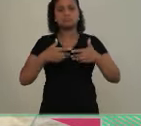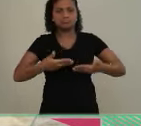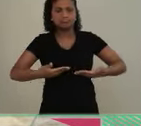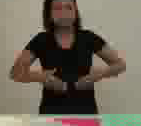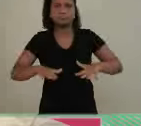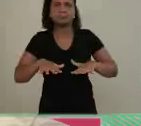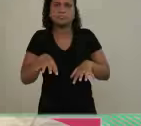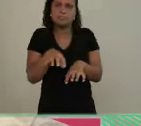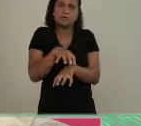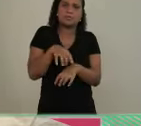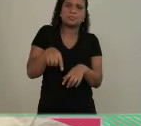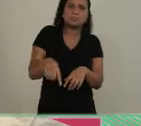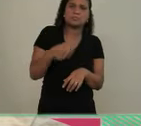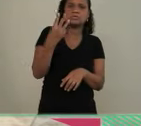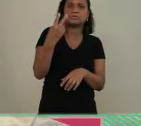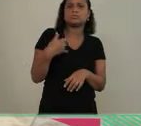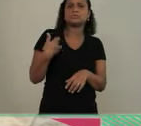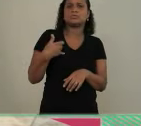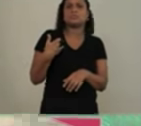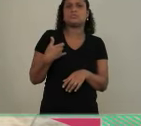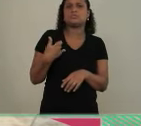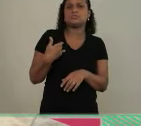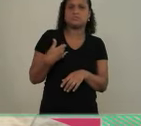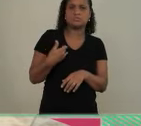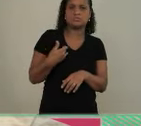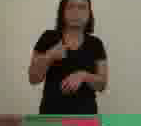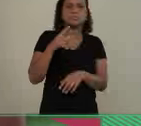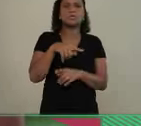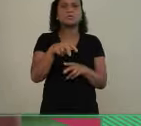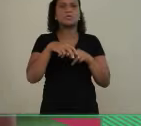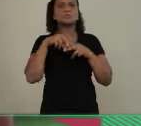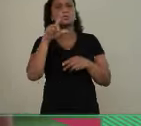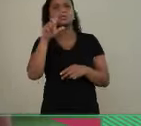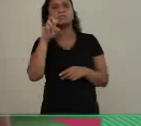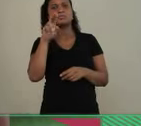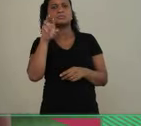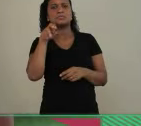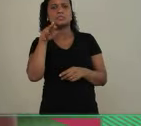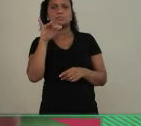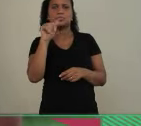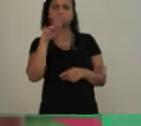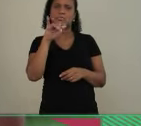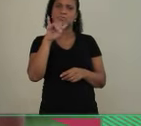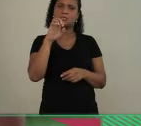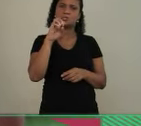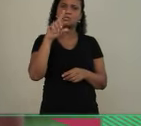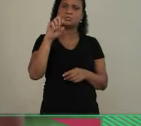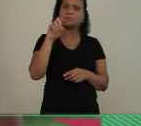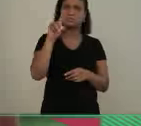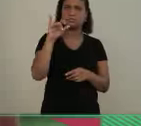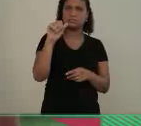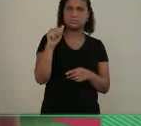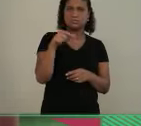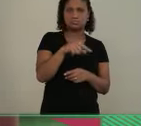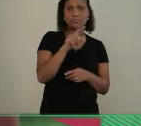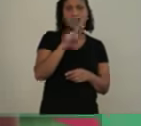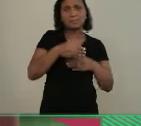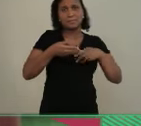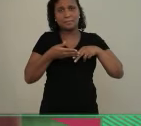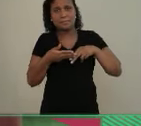aos 3 anos de idade em decorrência de uma leucemia mieloide aguda. É uma paraplegia baixa, então possibilita que ela tenha